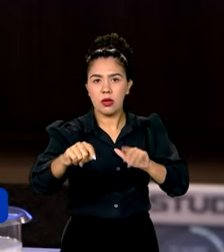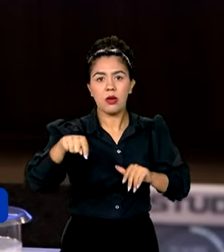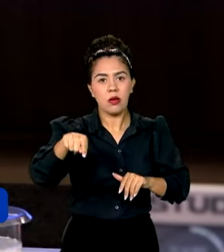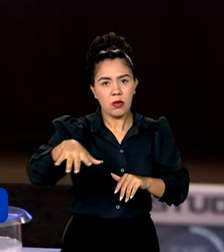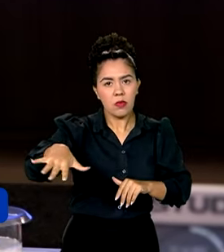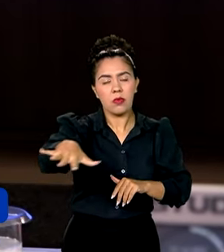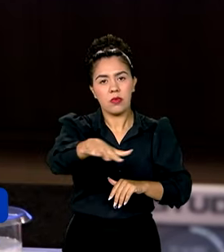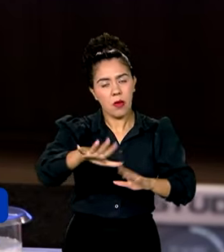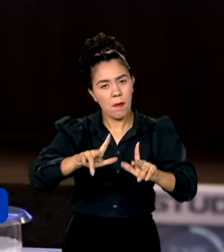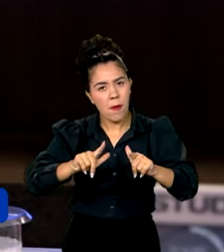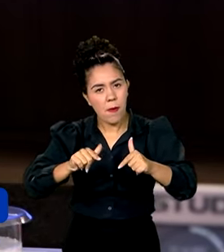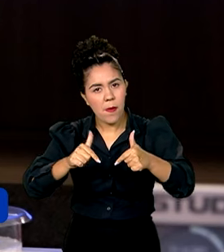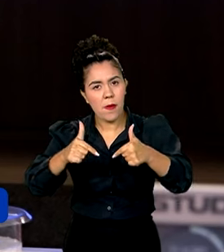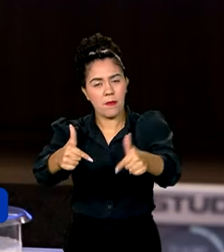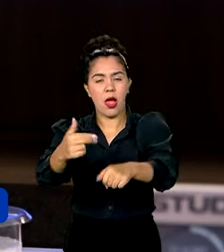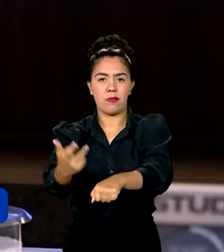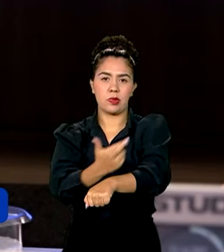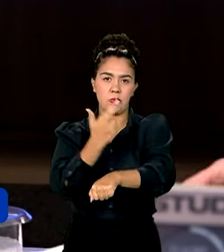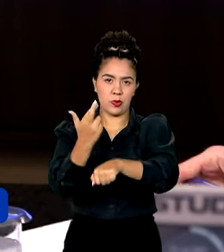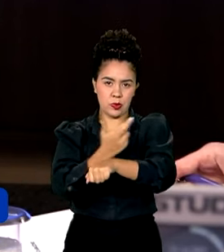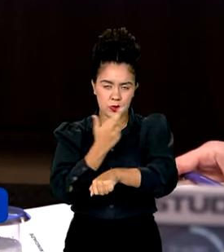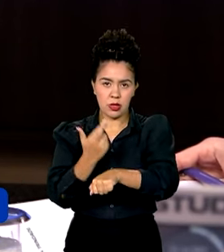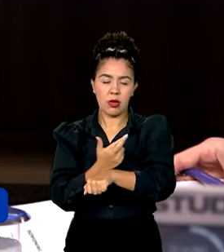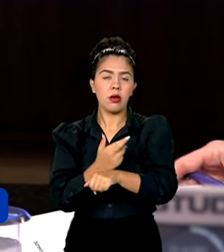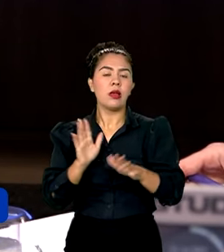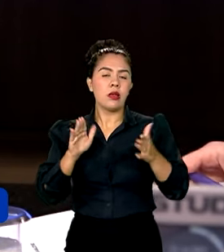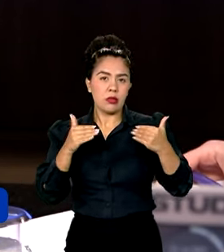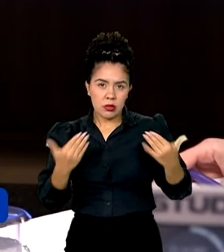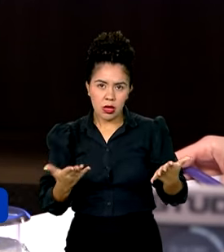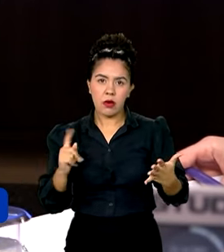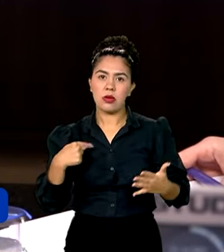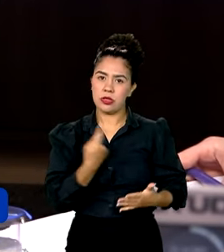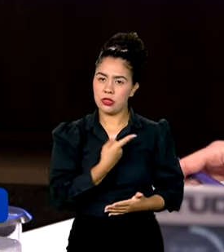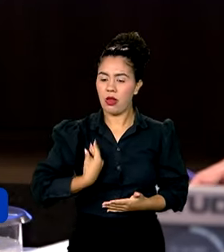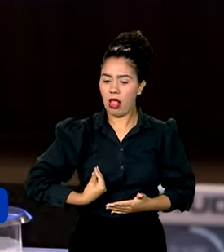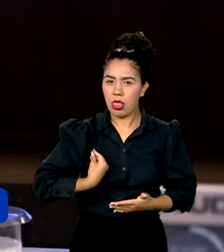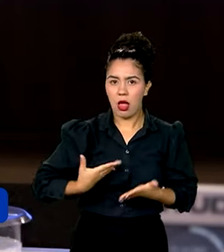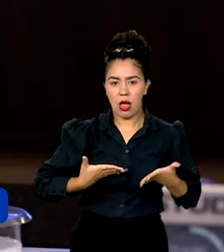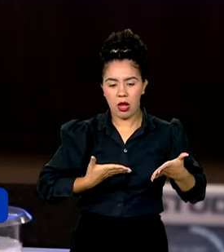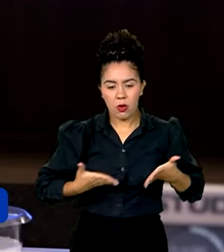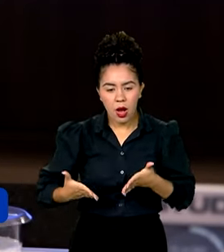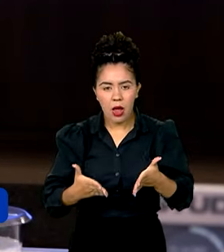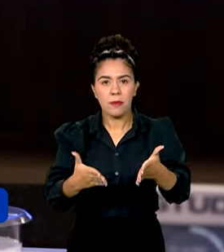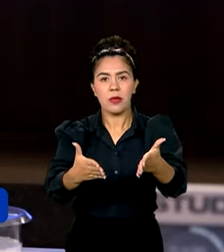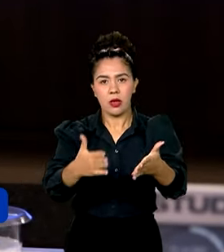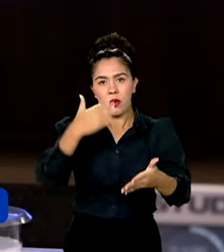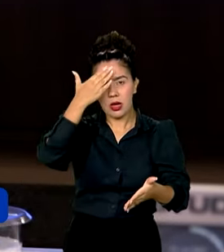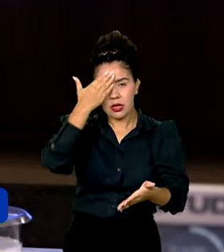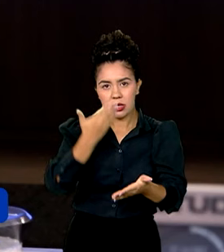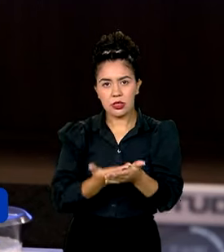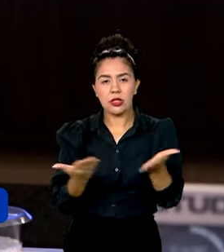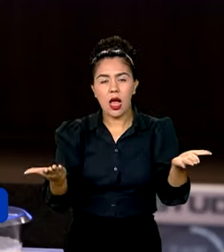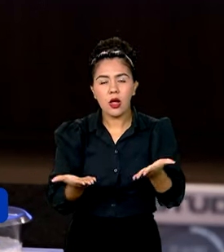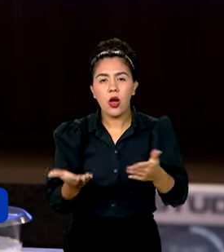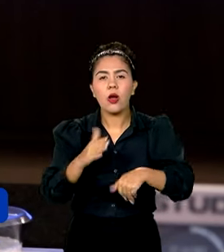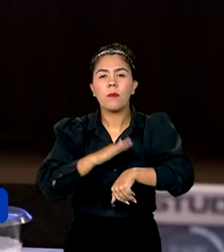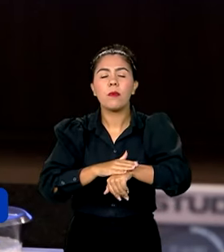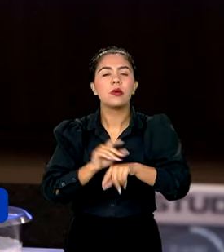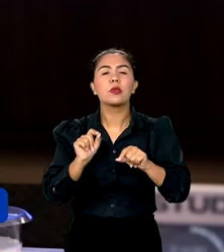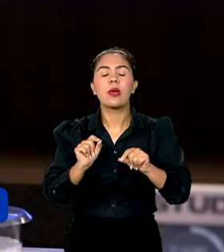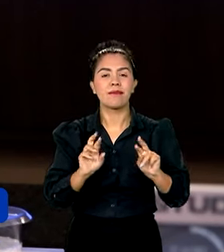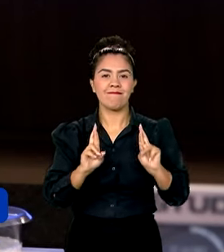para todo esse esforço de reconstrução ou seja Estamos no caminho eu digo que é um momento agora de esperança de